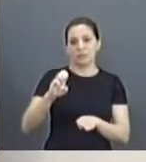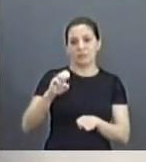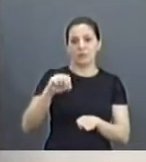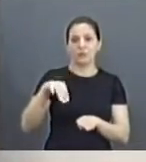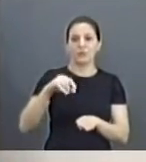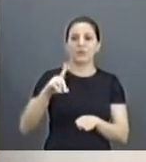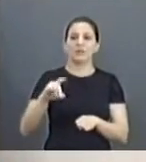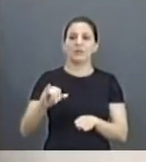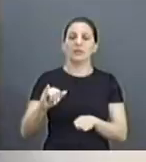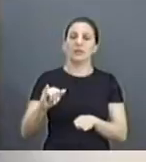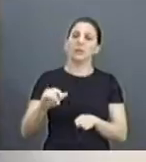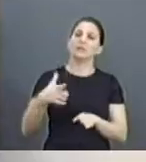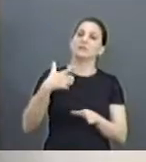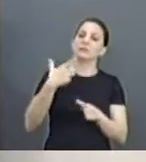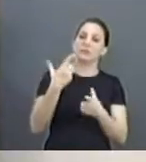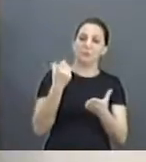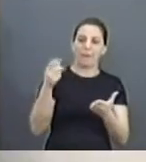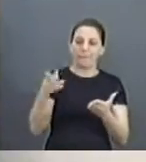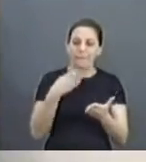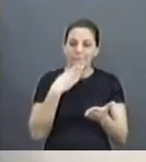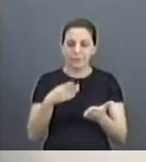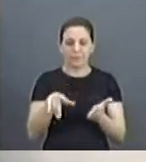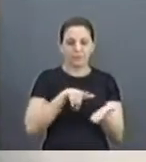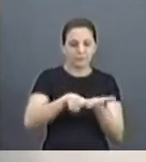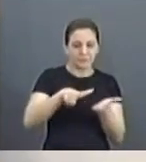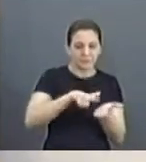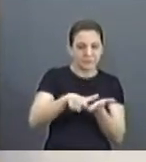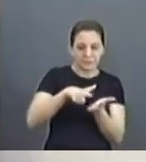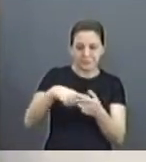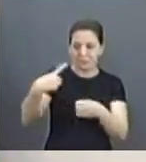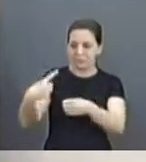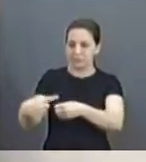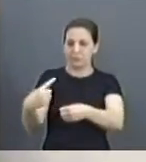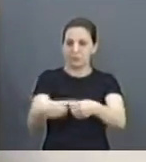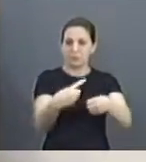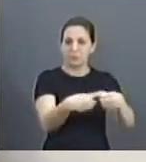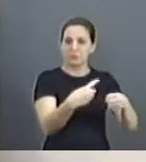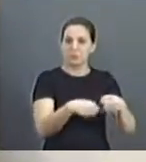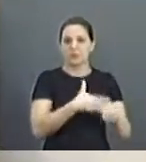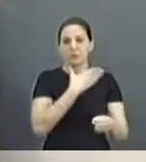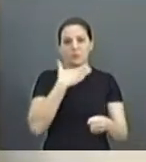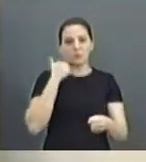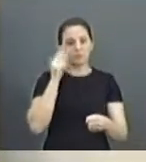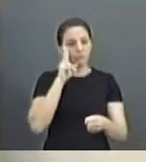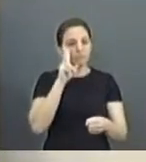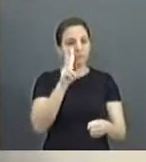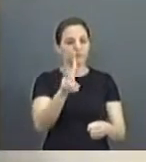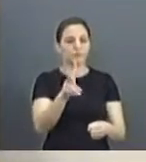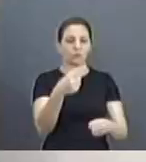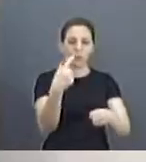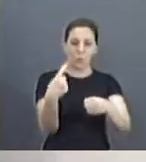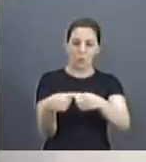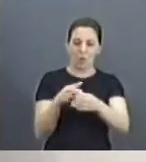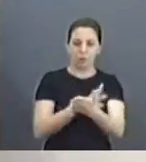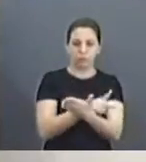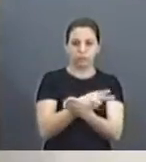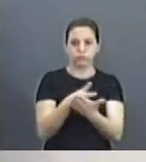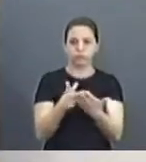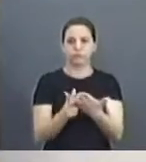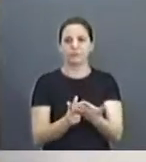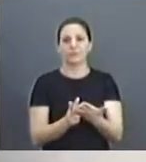mas a limpeza está acontecendo em vários bairros gente já está vendo a melhoria em vários bairros